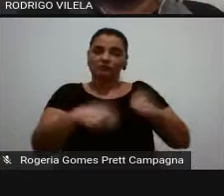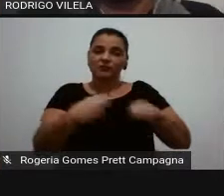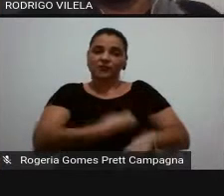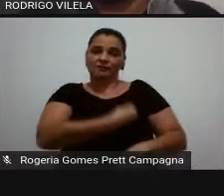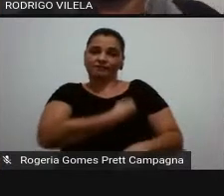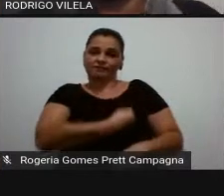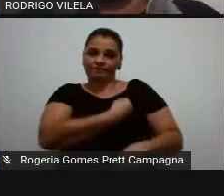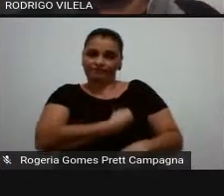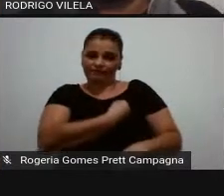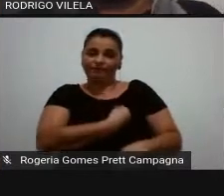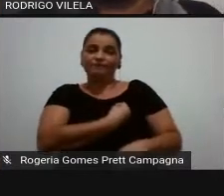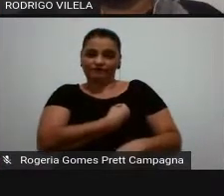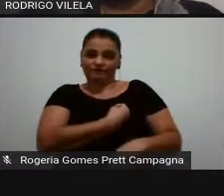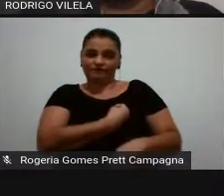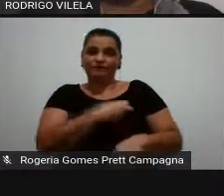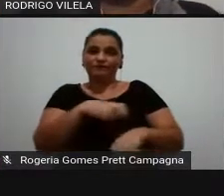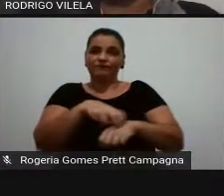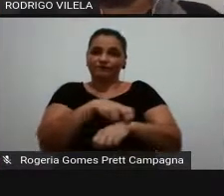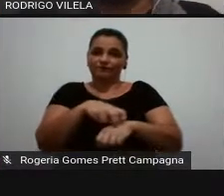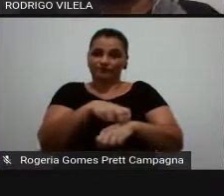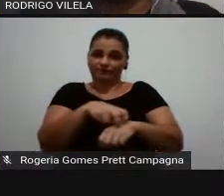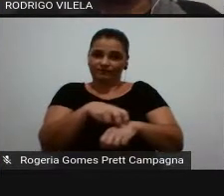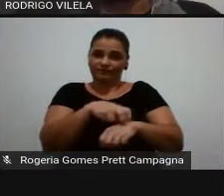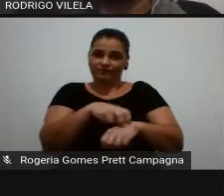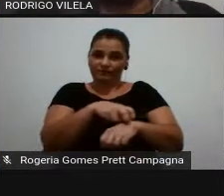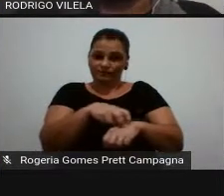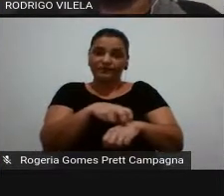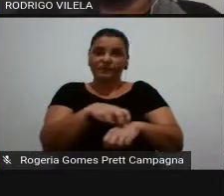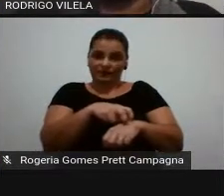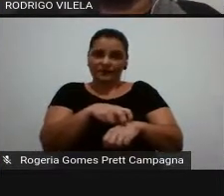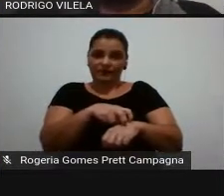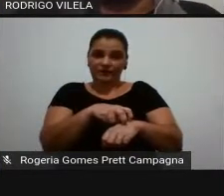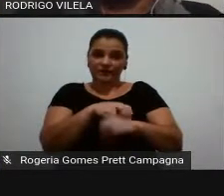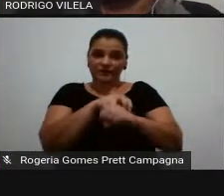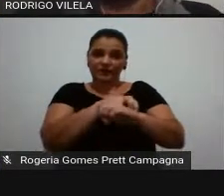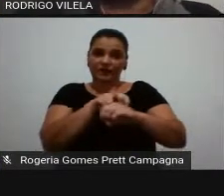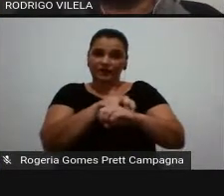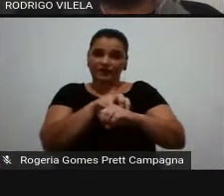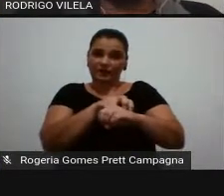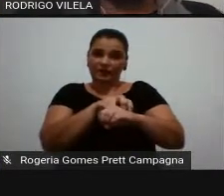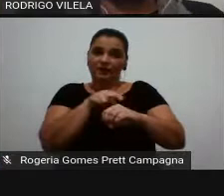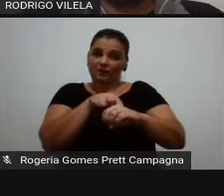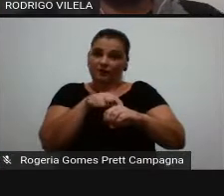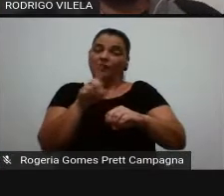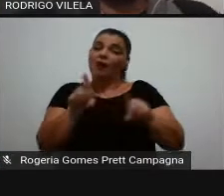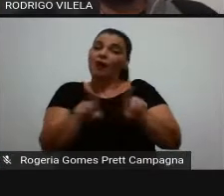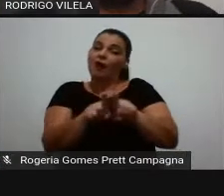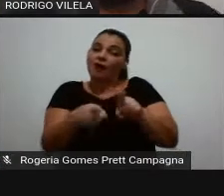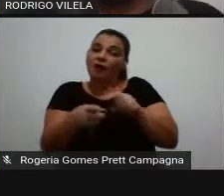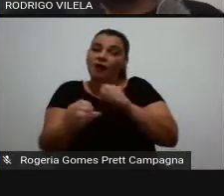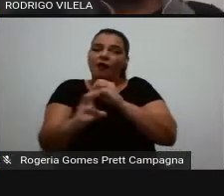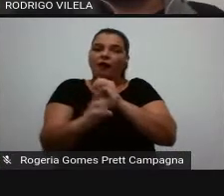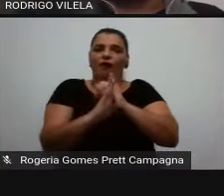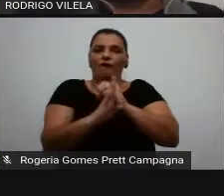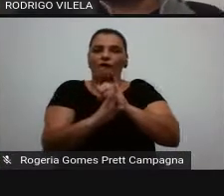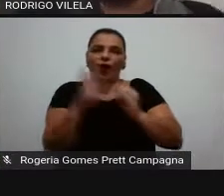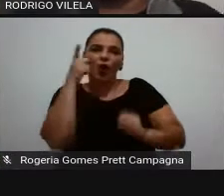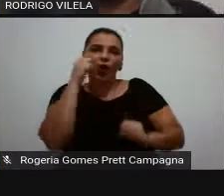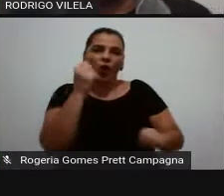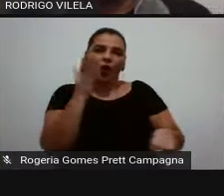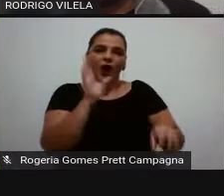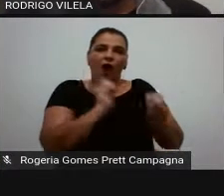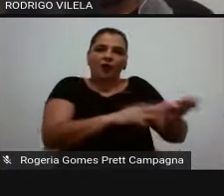fosse adaptado para atender aquele estudante no offline, né? E isso foi muito importante. E essa